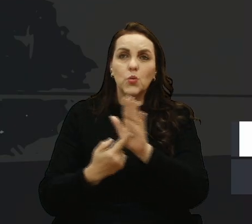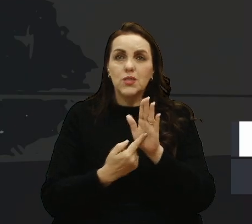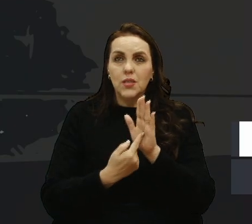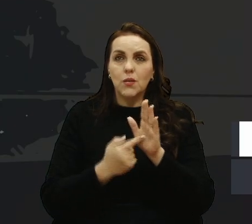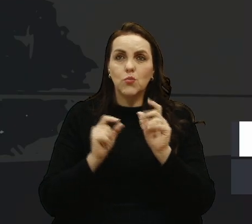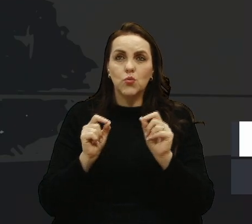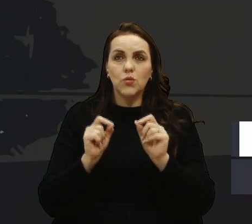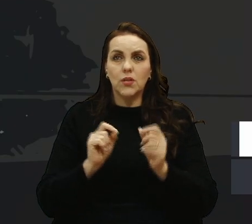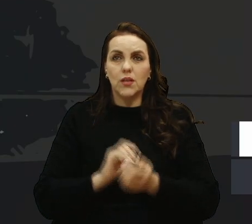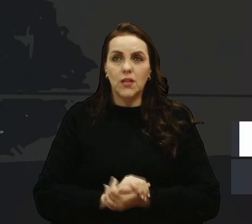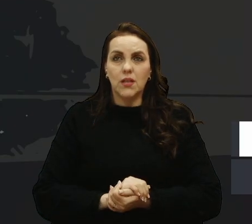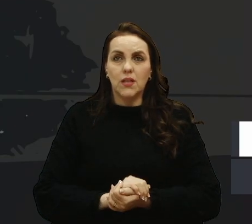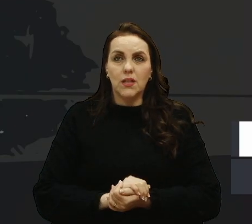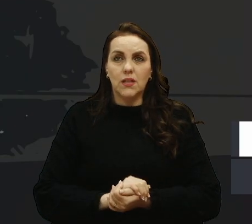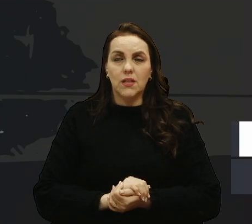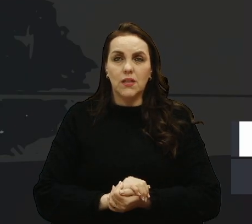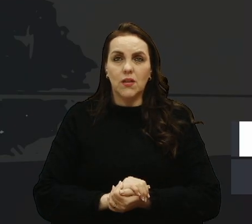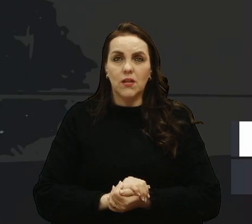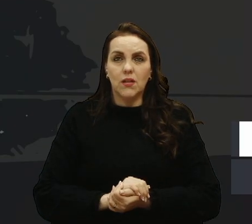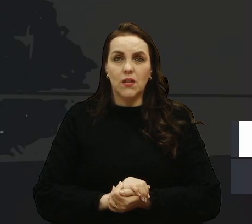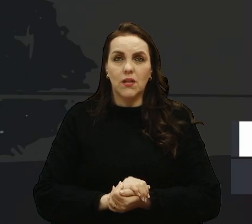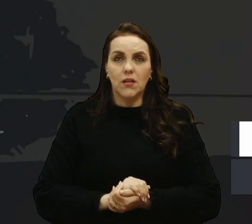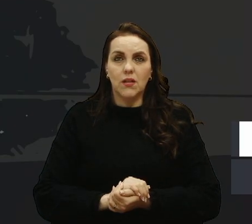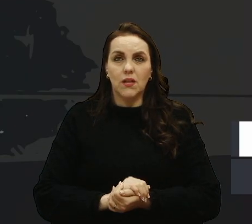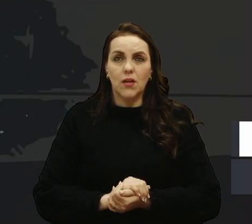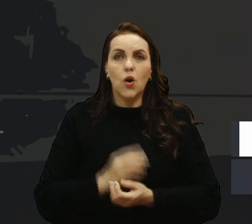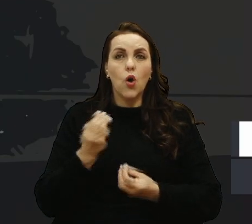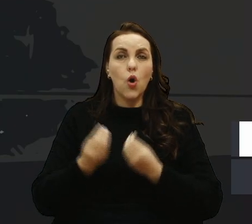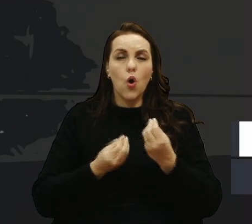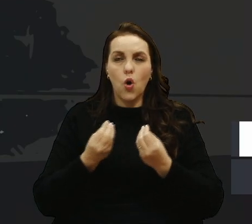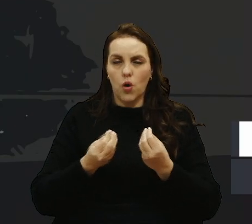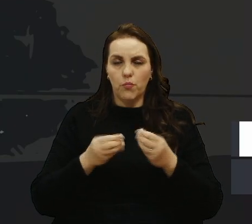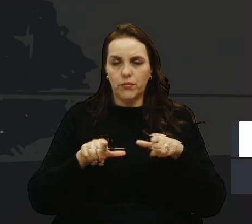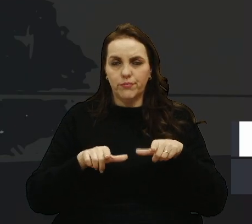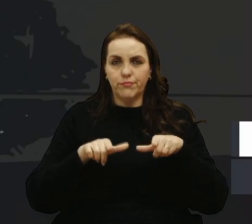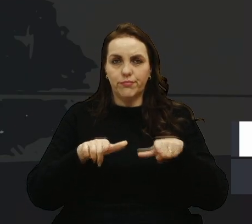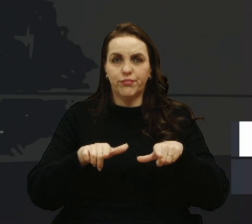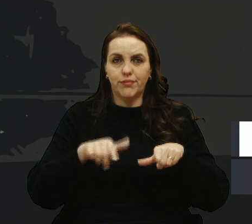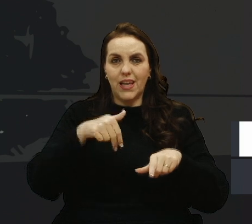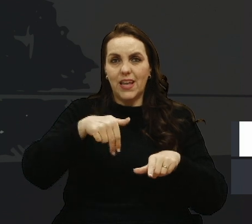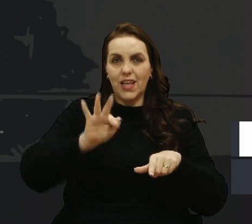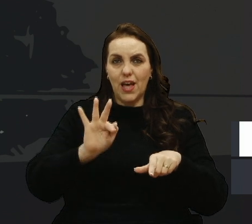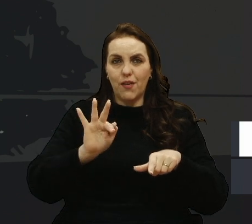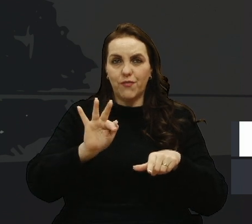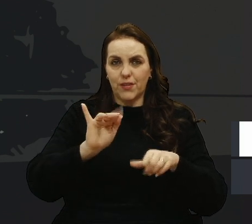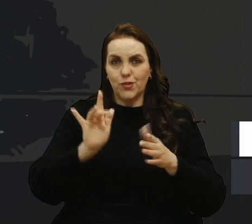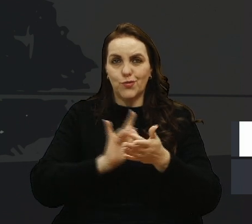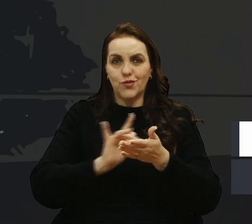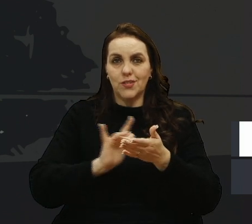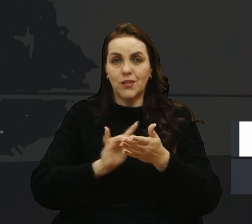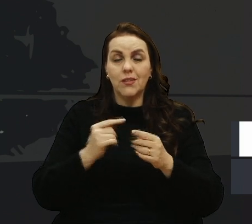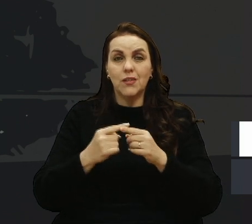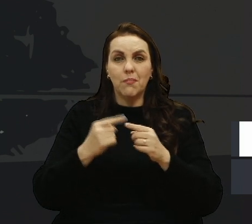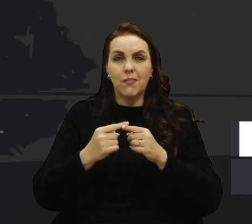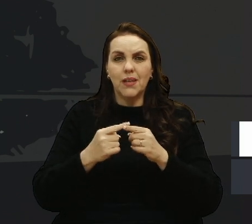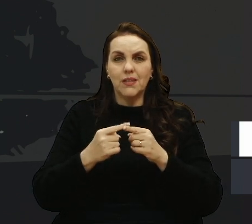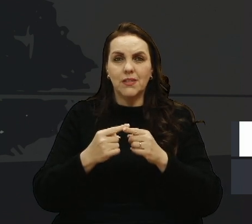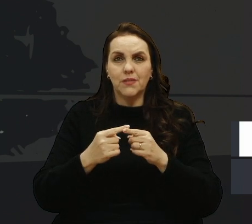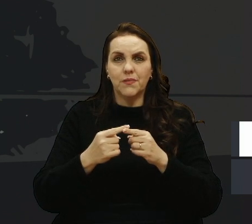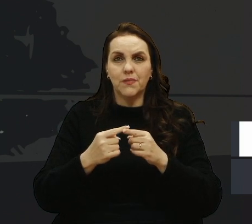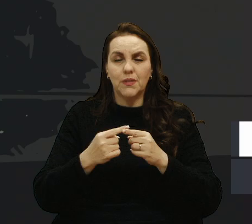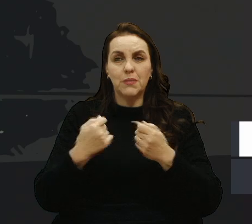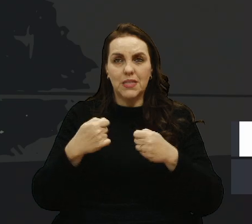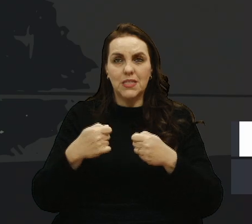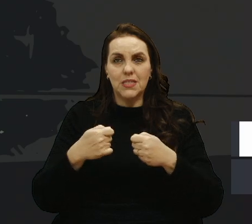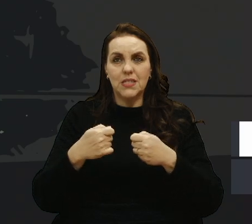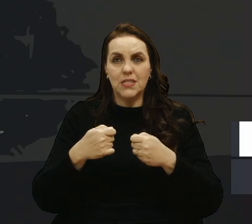eles nessas reuniões? Como fazer a nota fiscal eletrônica, que é o fundamental, mas também a gente fala da declaração